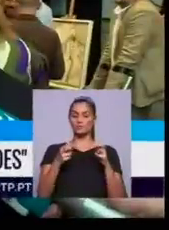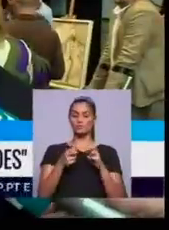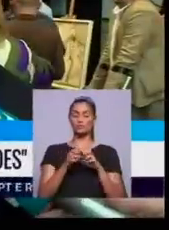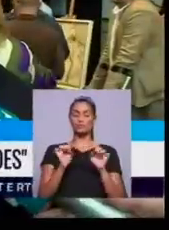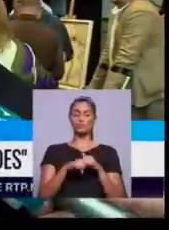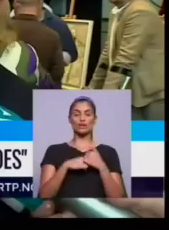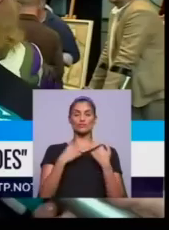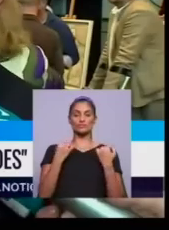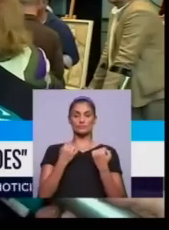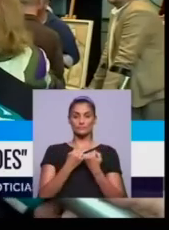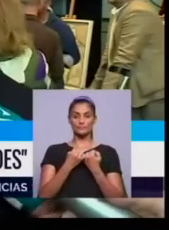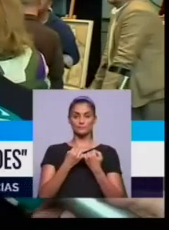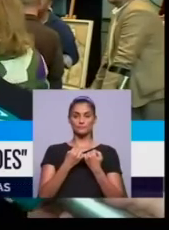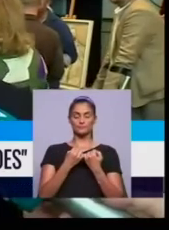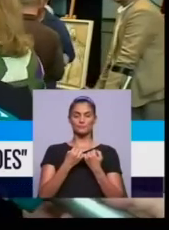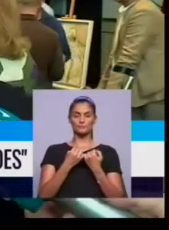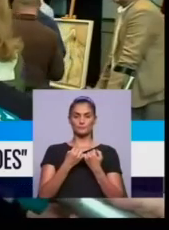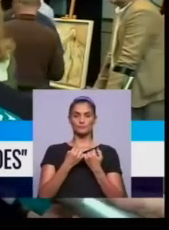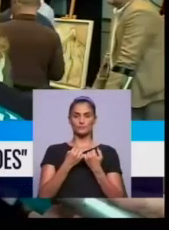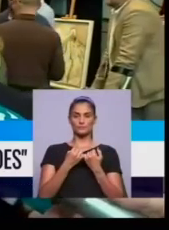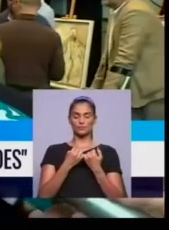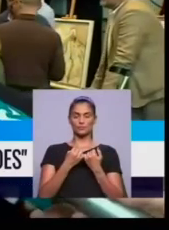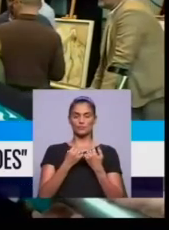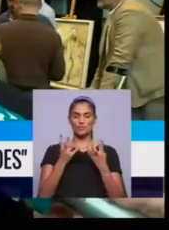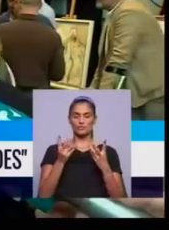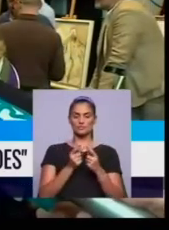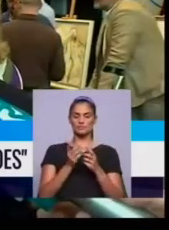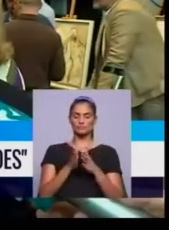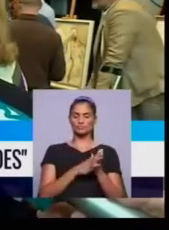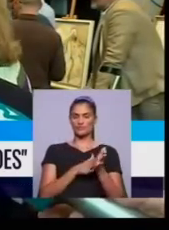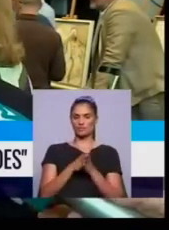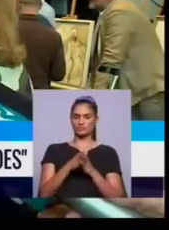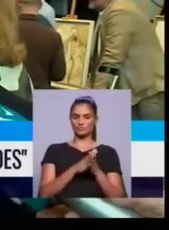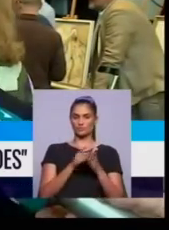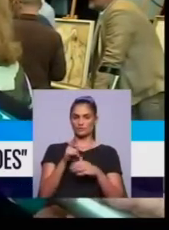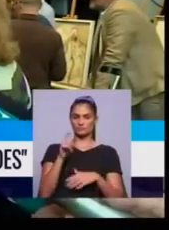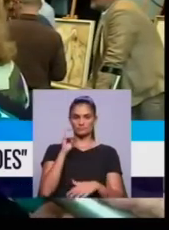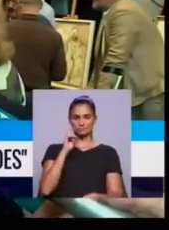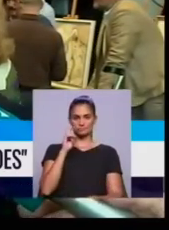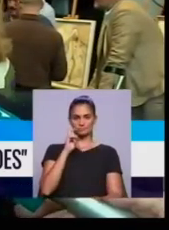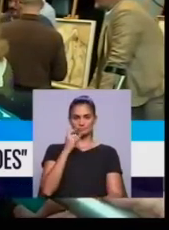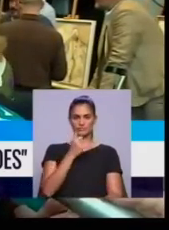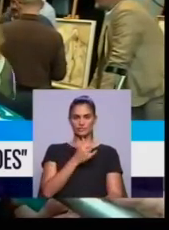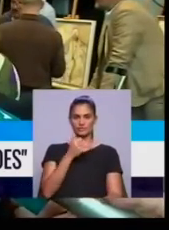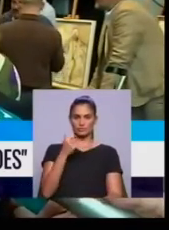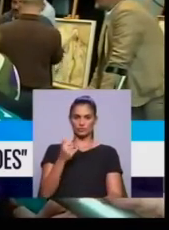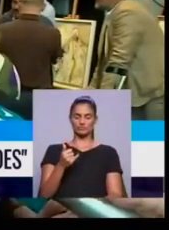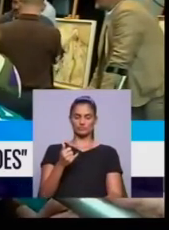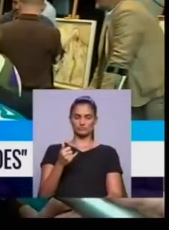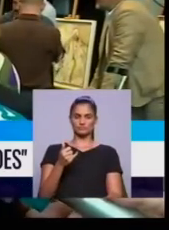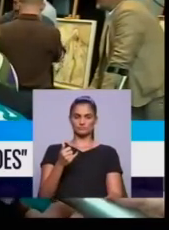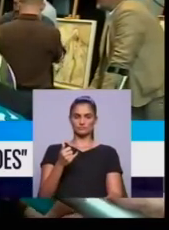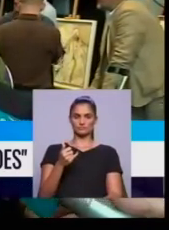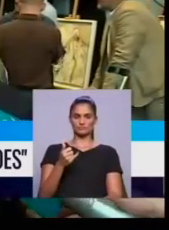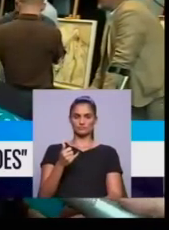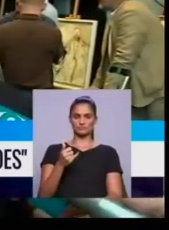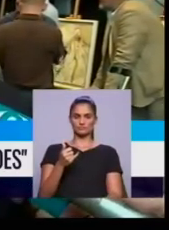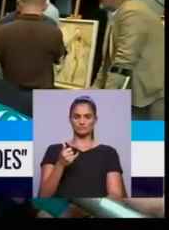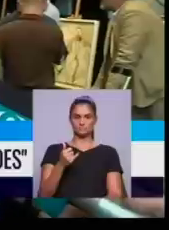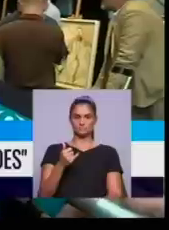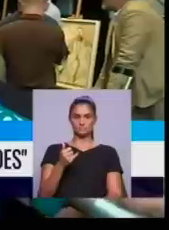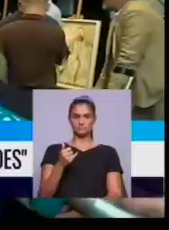bem quer dizer é um orçamento que tira proveito dessa almofada de 22 para